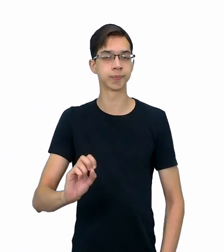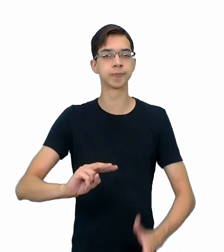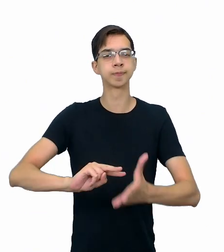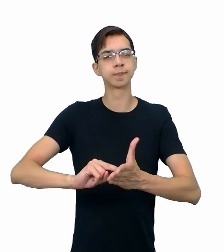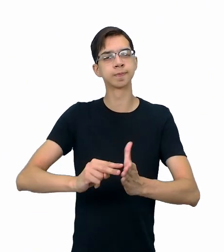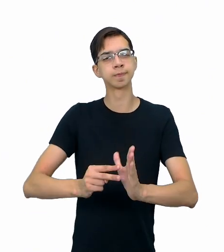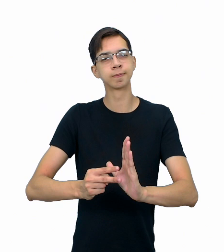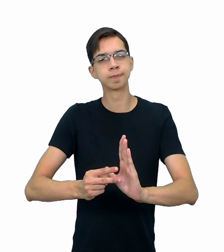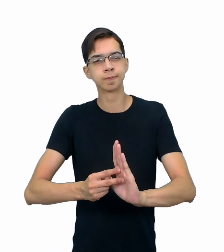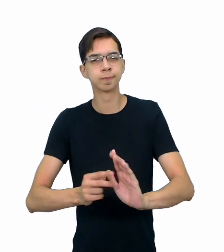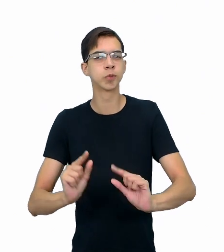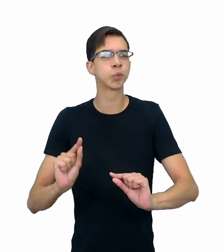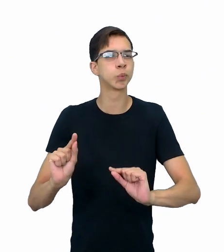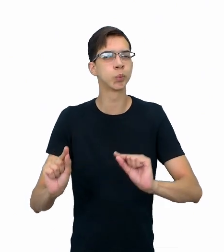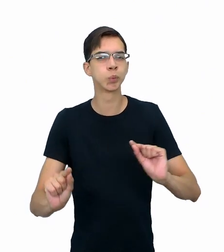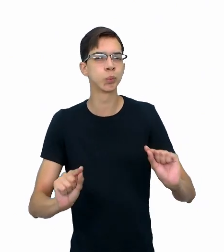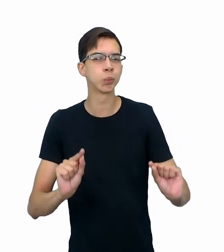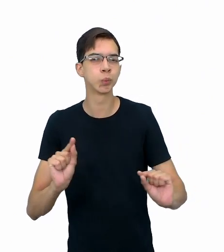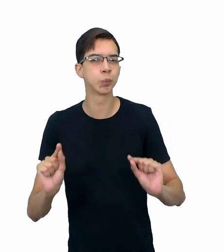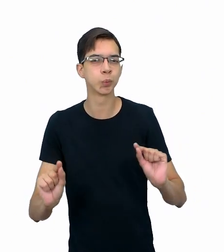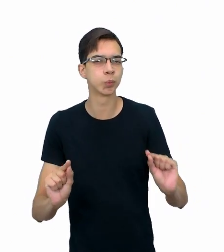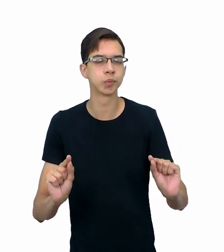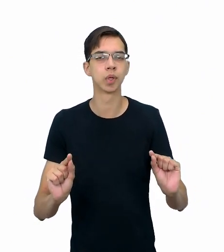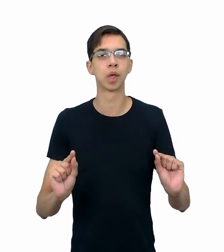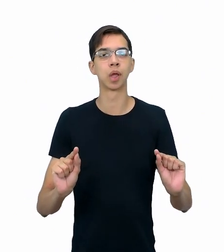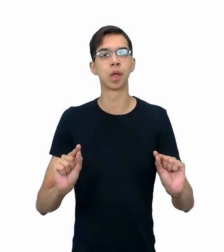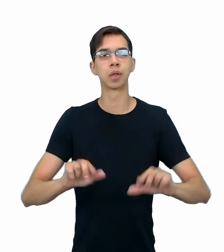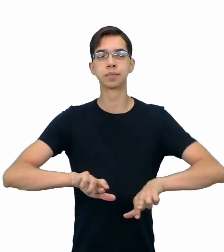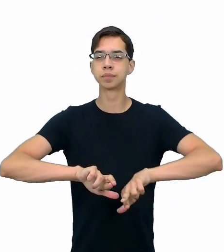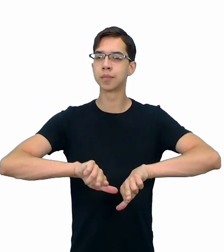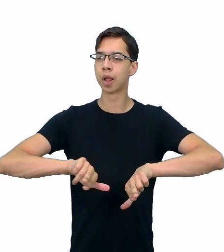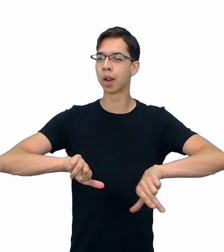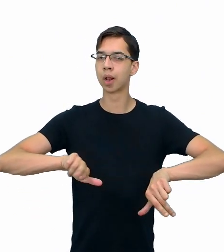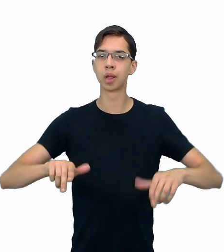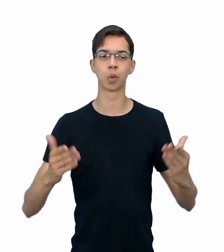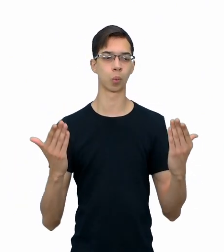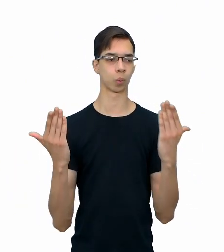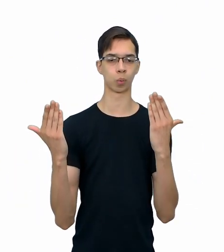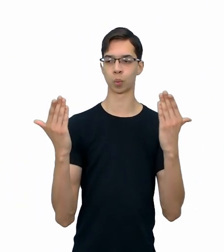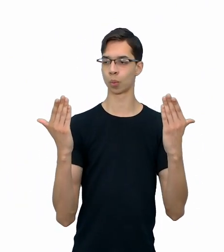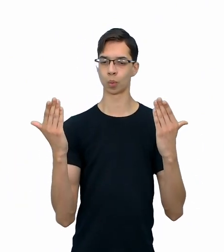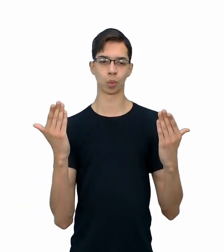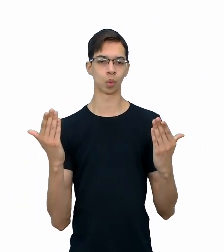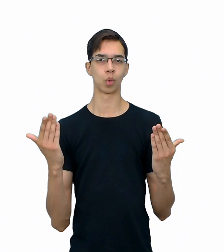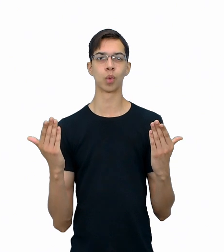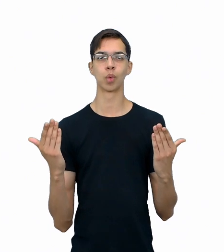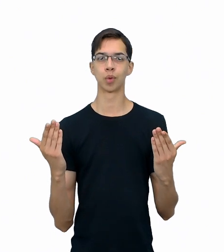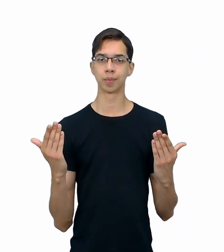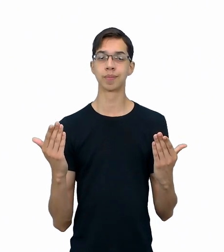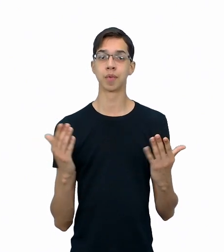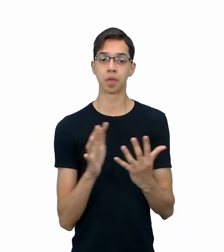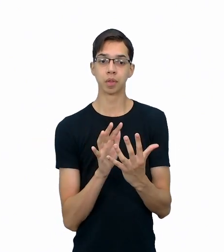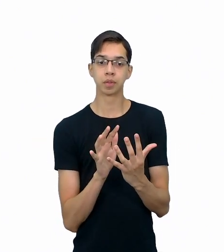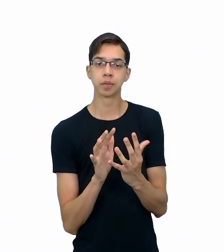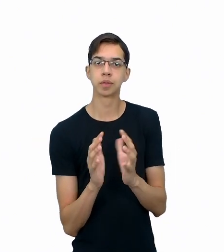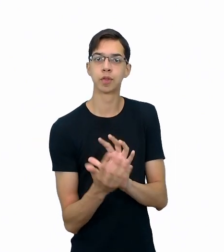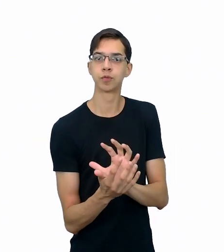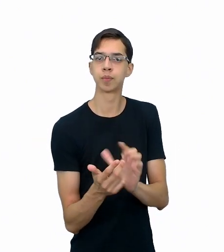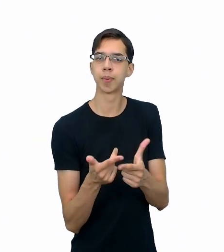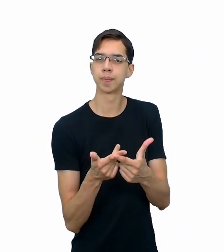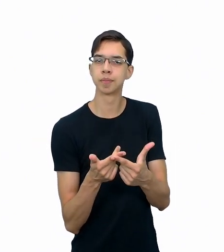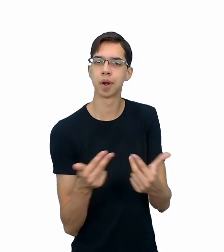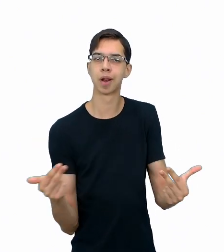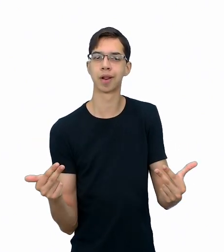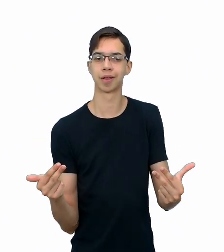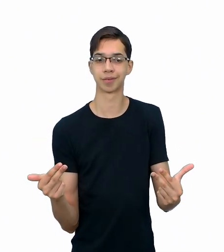a composição, a comparação, transformação e composição de transformação. E na sequência